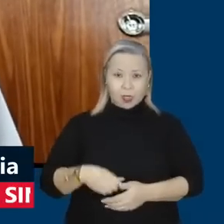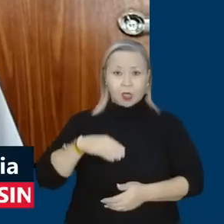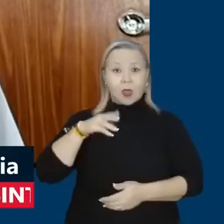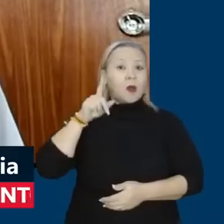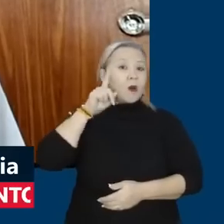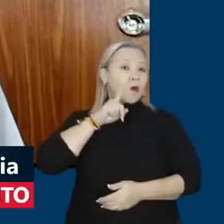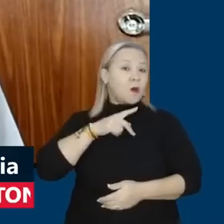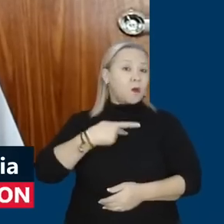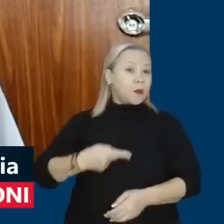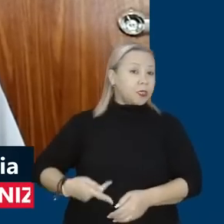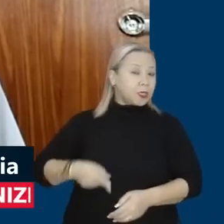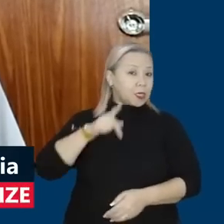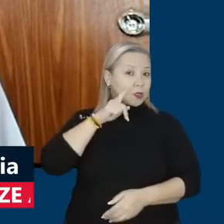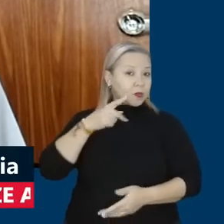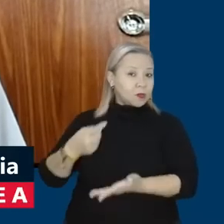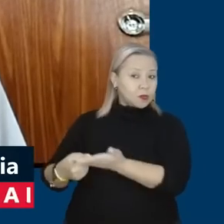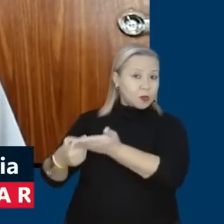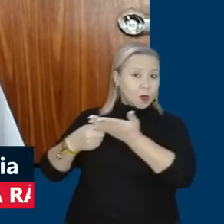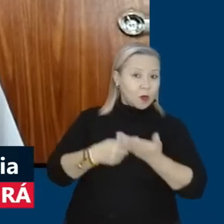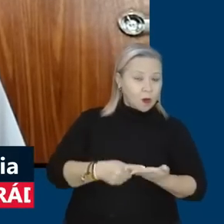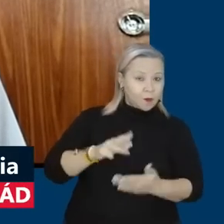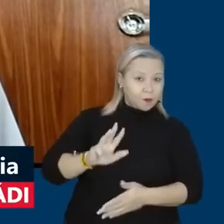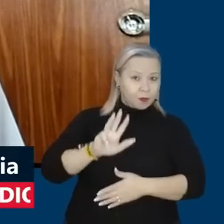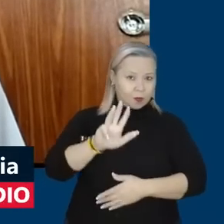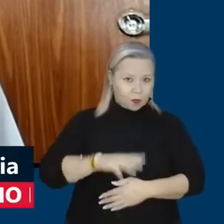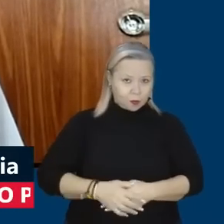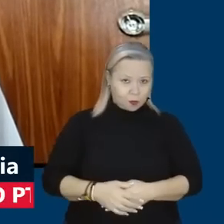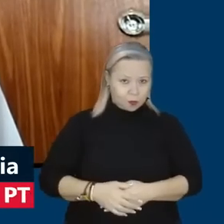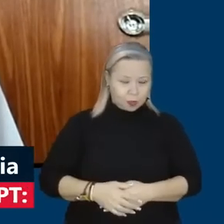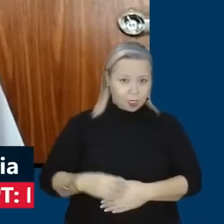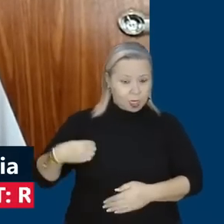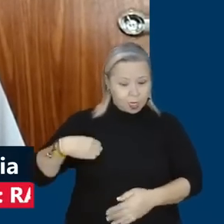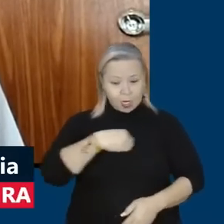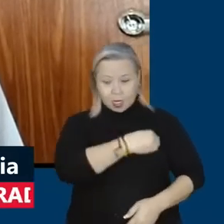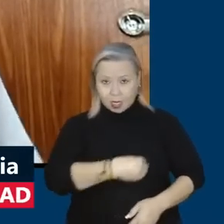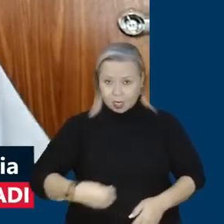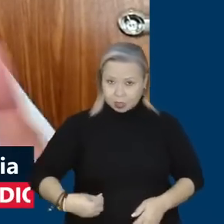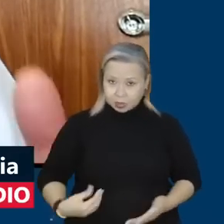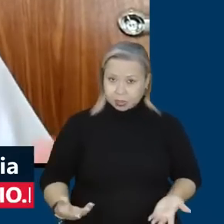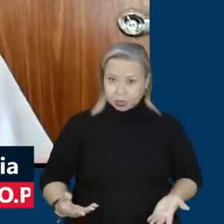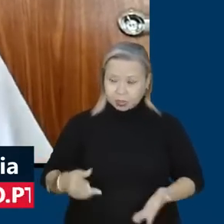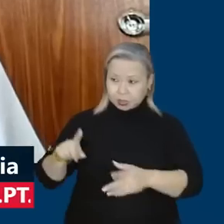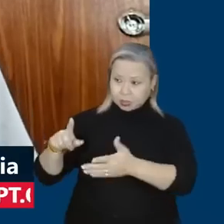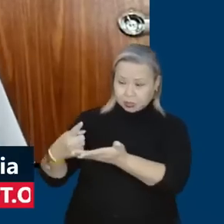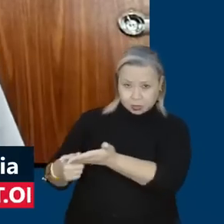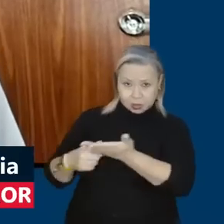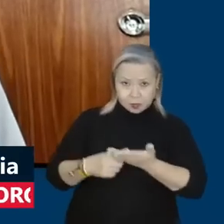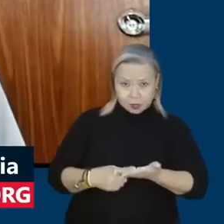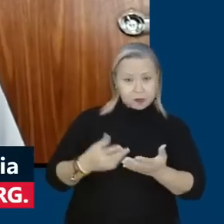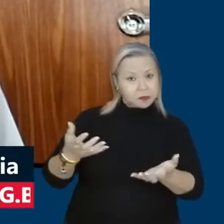Bolsonaro nunca conseguiu falar com o Biden. A China, né, o presidente chinês, ele